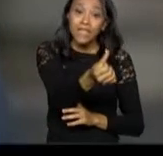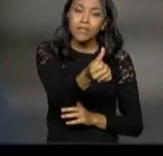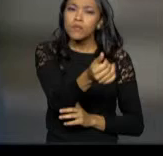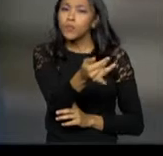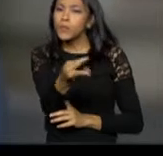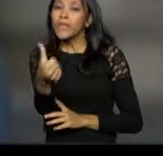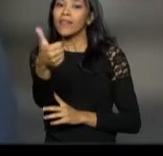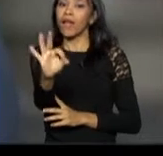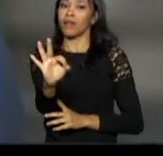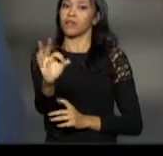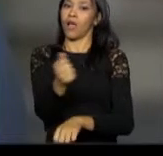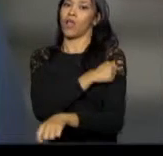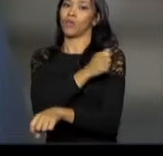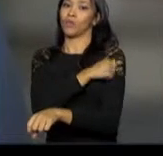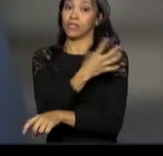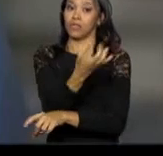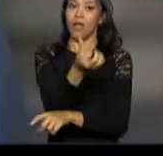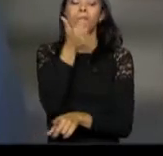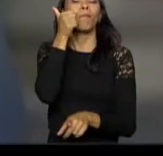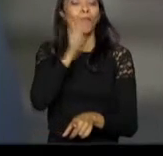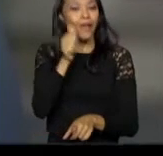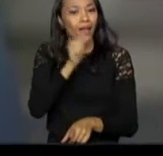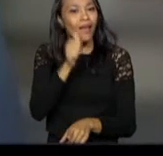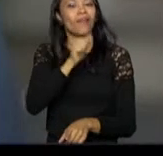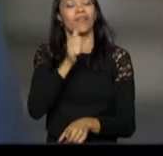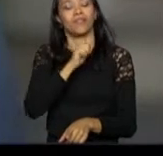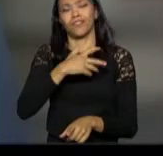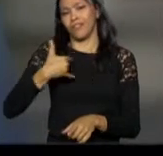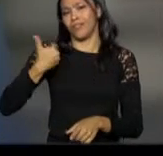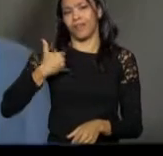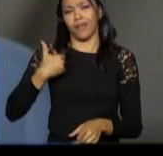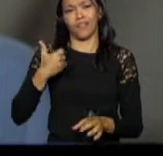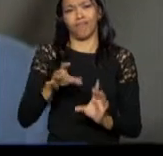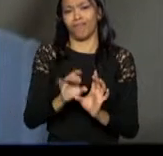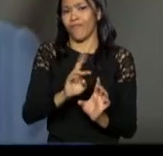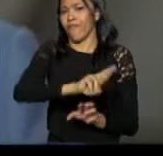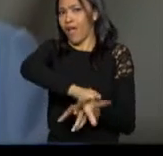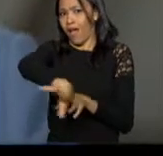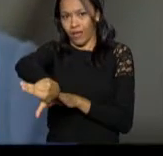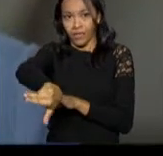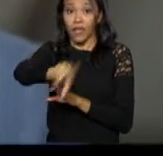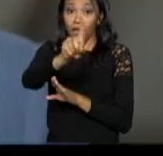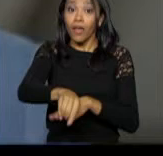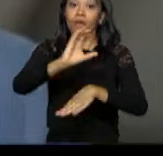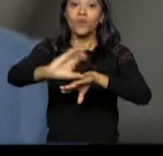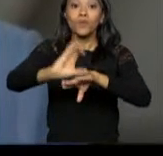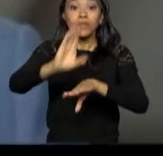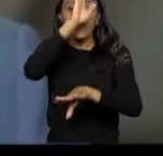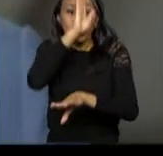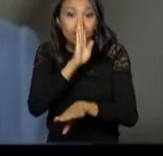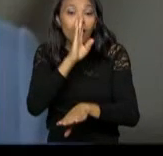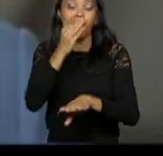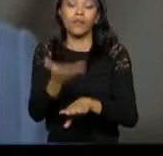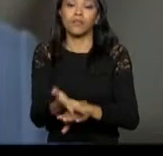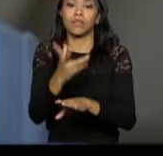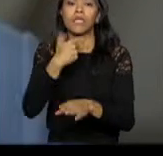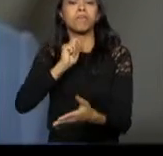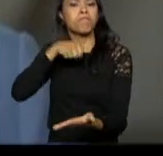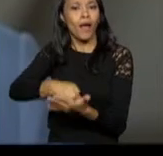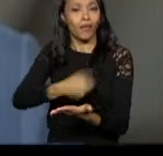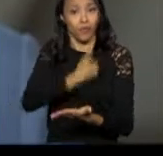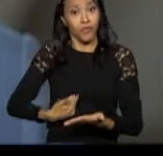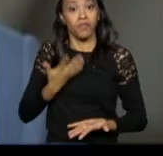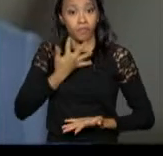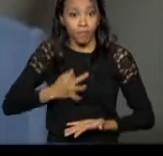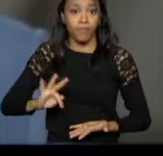6 em cada 10 alunos são mulheres de todas as faixas de idade. São cursos gratuitos, bancados pelo